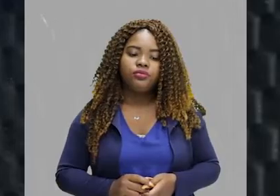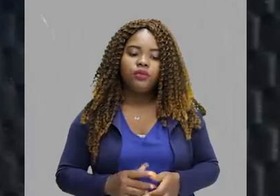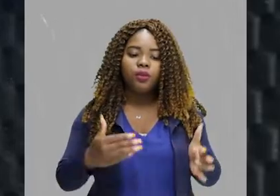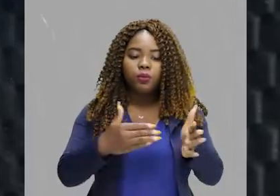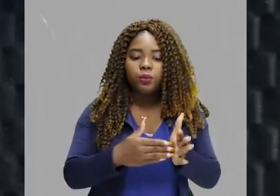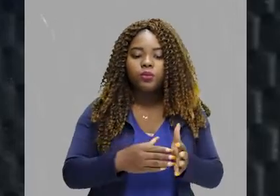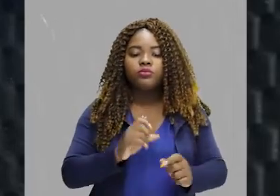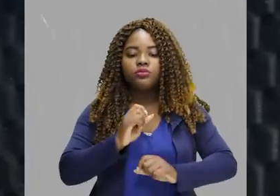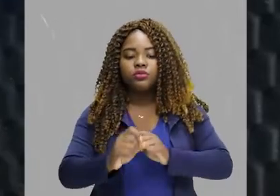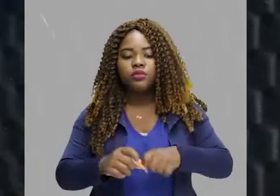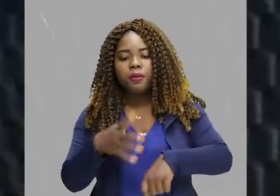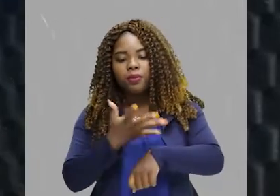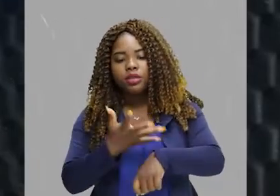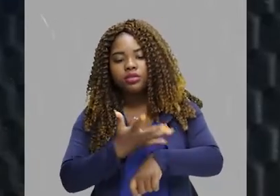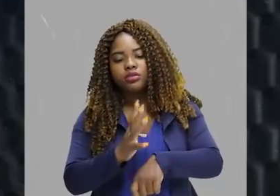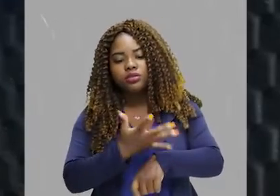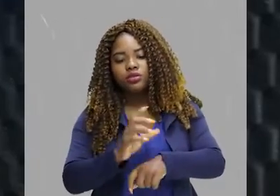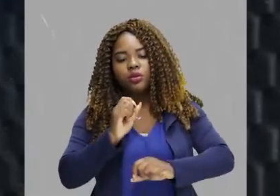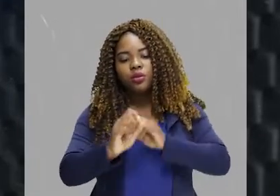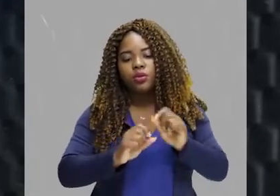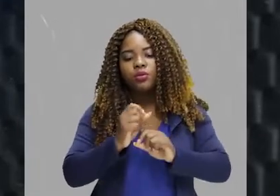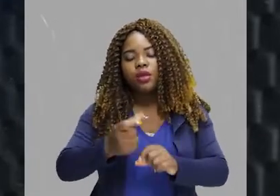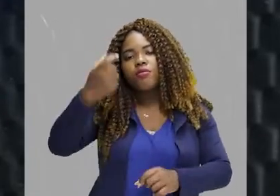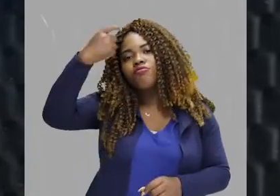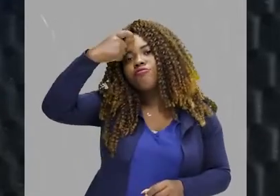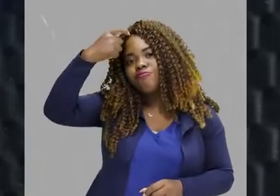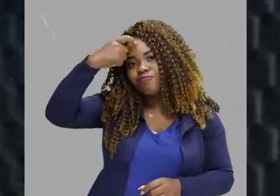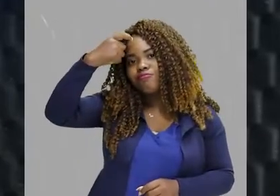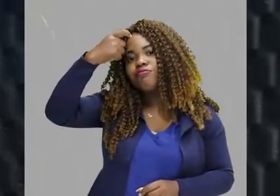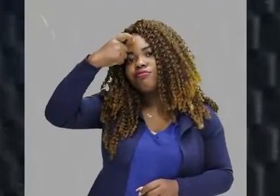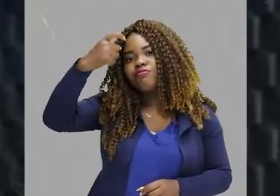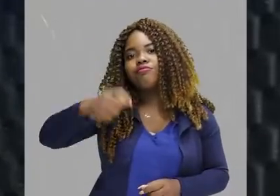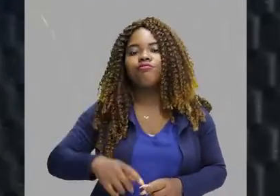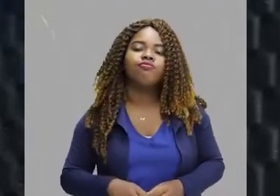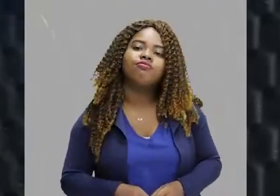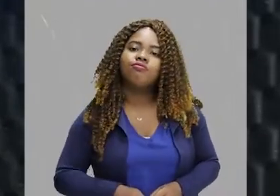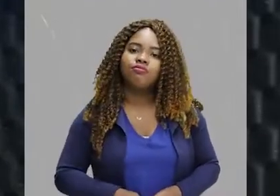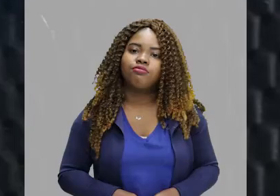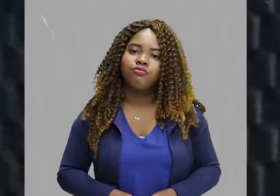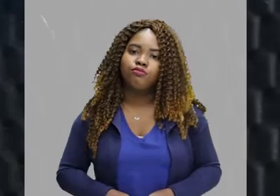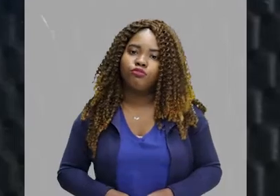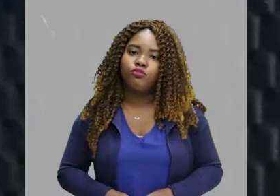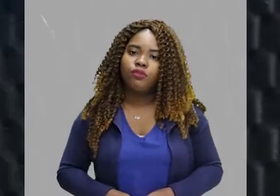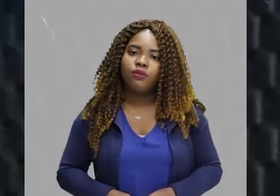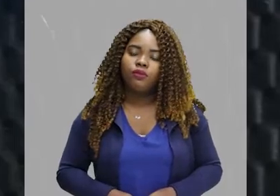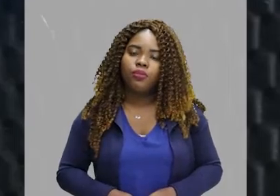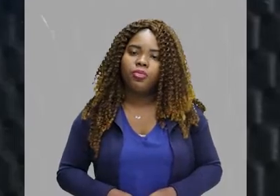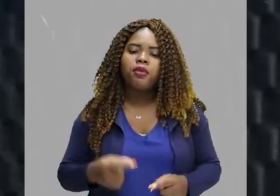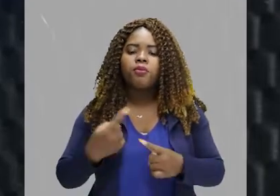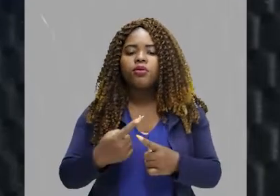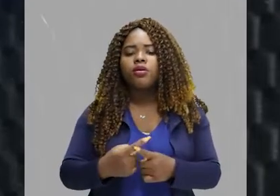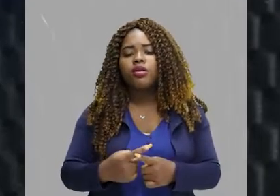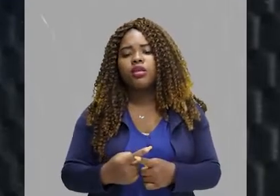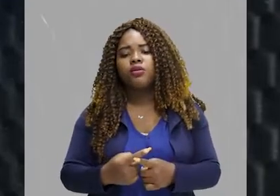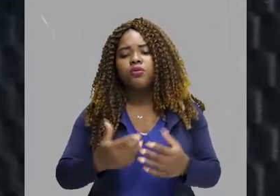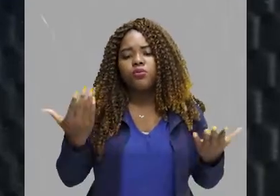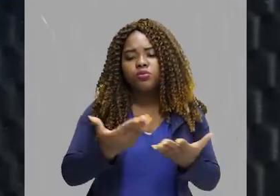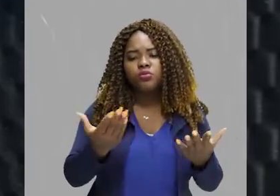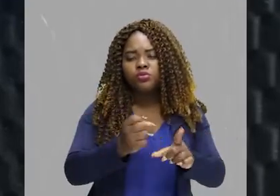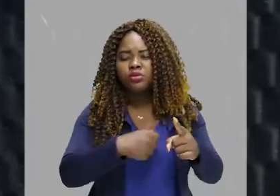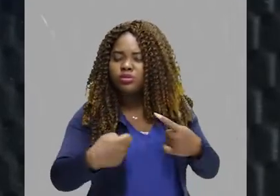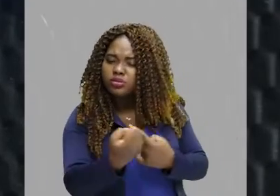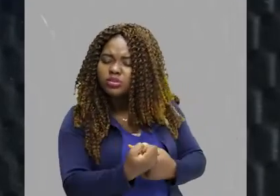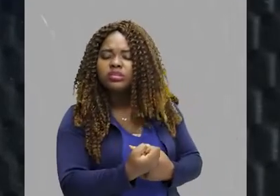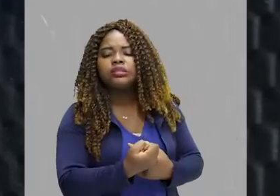praticar o consumo consciente. Por que praticar o consumo consciente é importante? Porque como a gente vive numa sociedade consumista, onde o consumo é